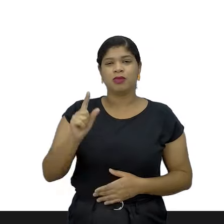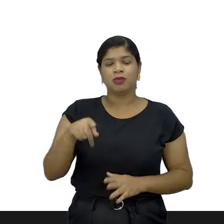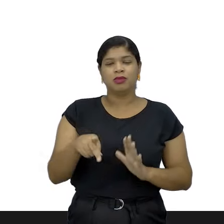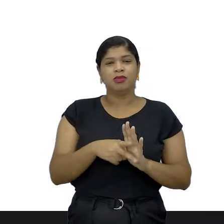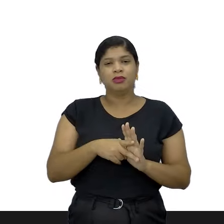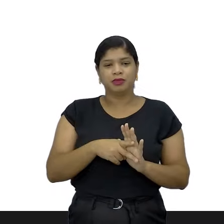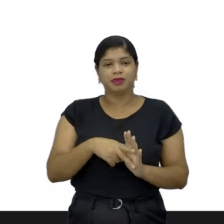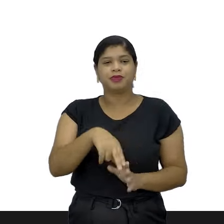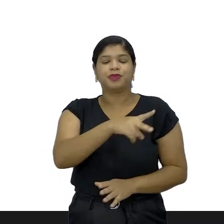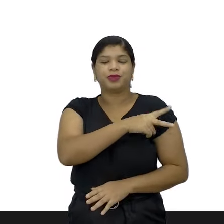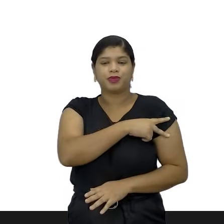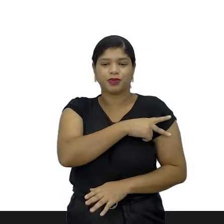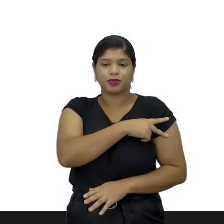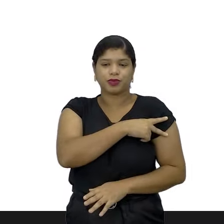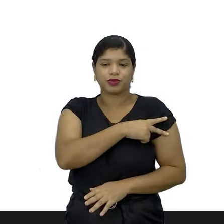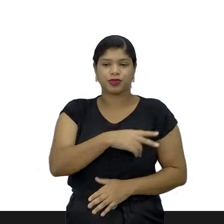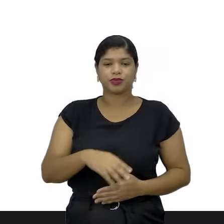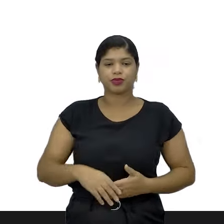ano,